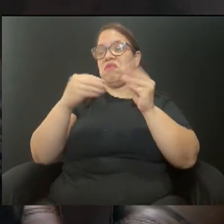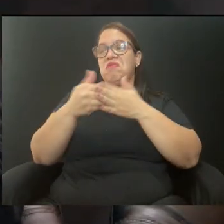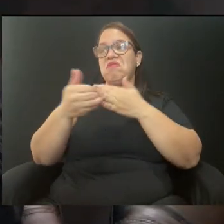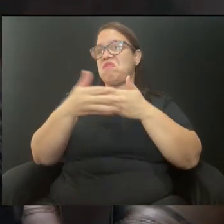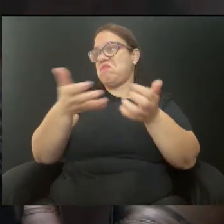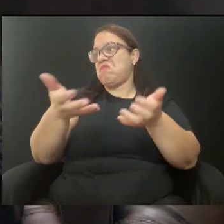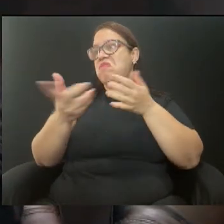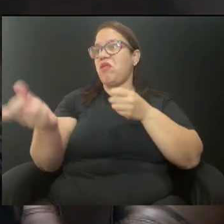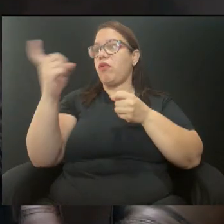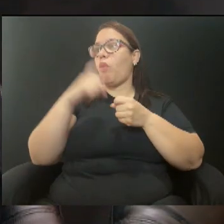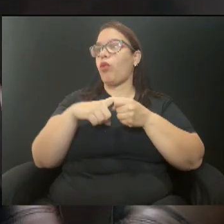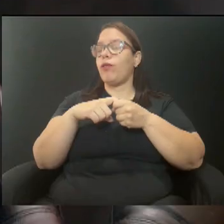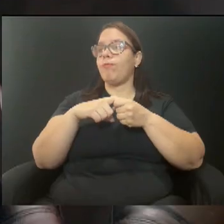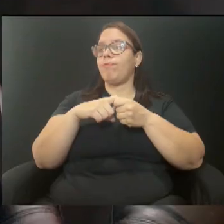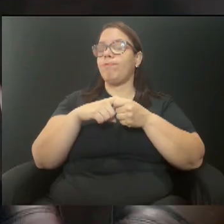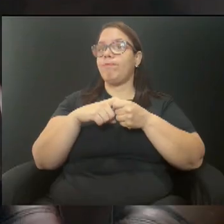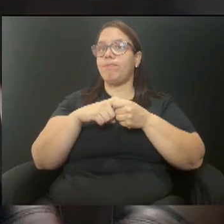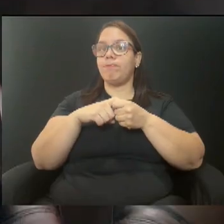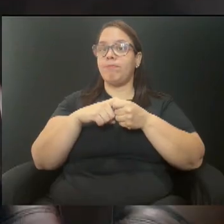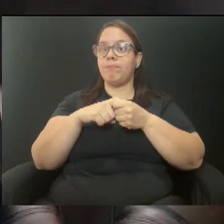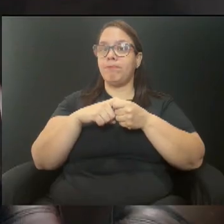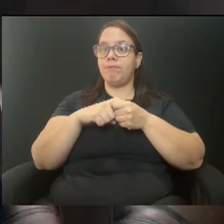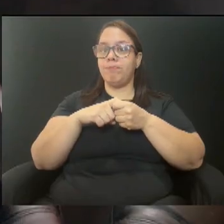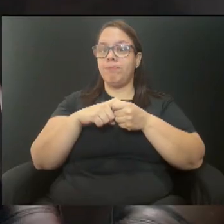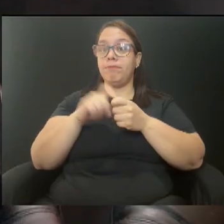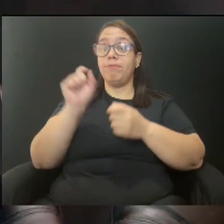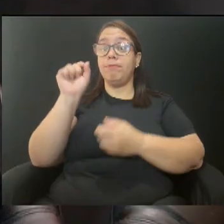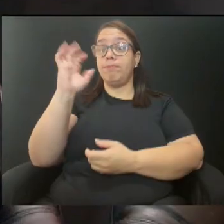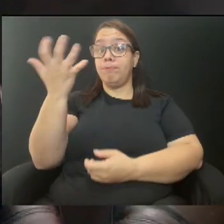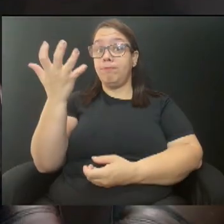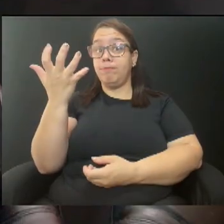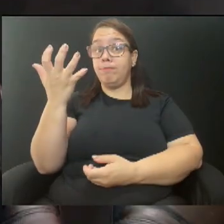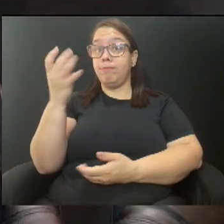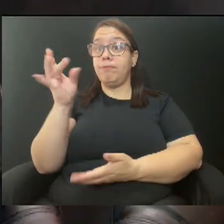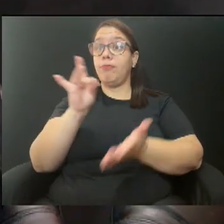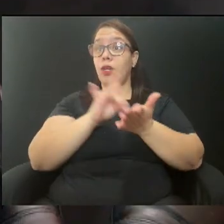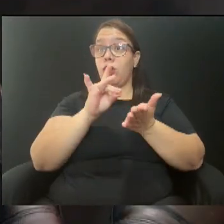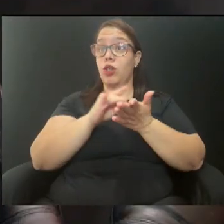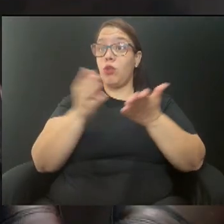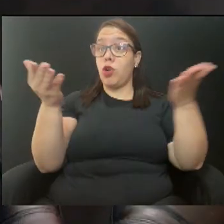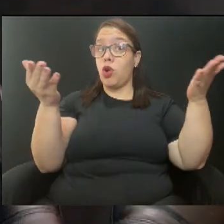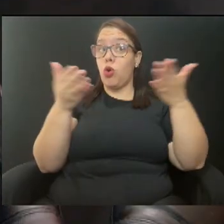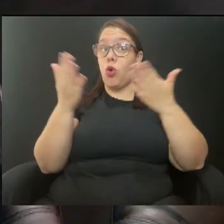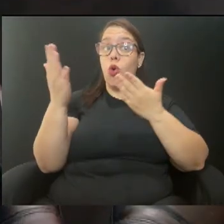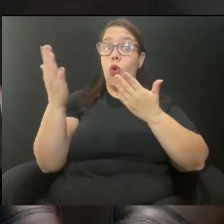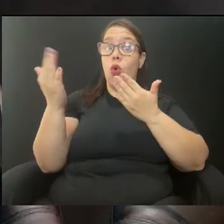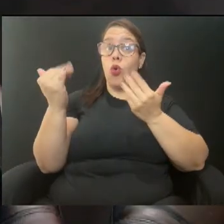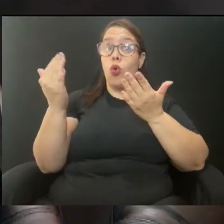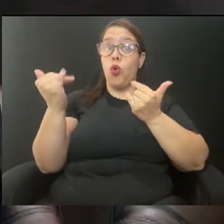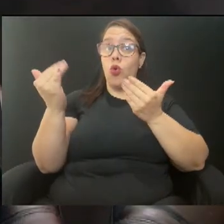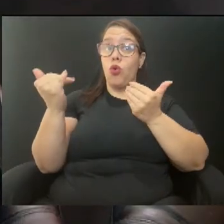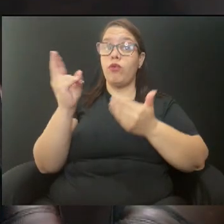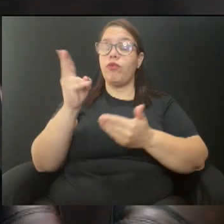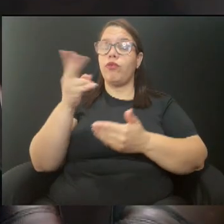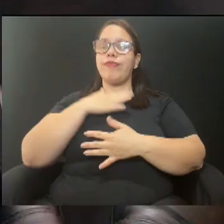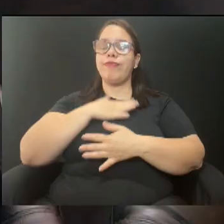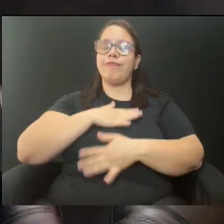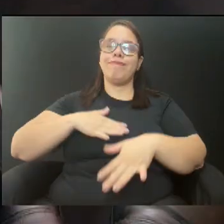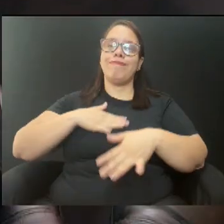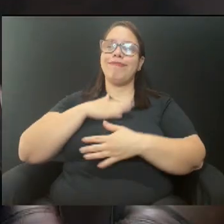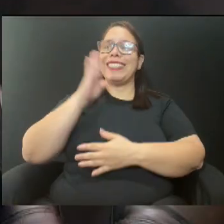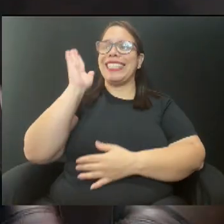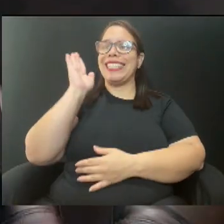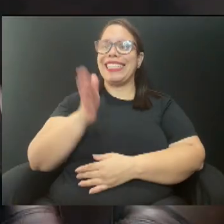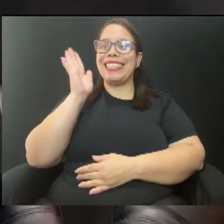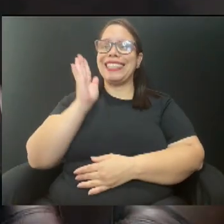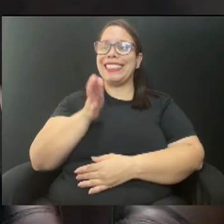Então, o que acontece muitas vezes, trazendo isso para a realidade? O jovem, ele quer sempre o prazer imediato. E a gente sabe que muitas vezes